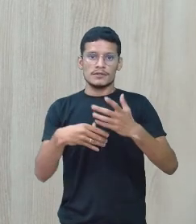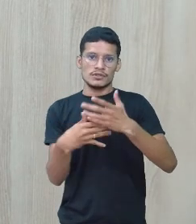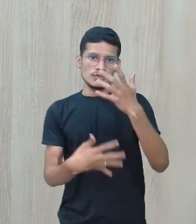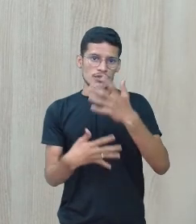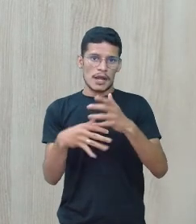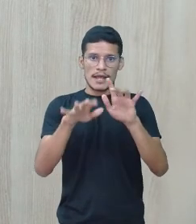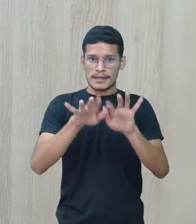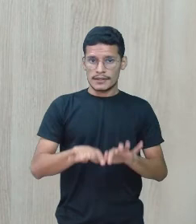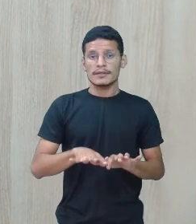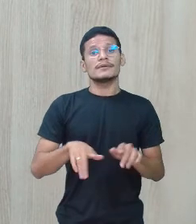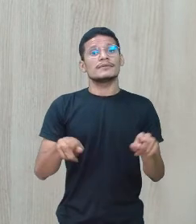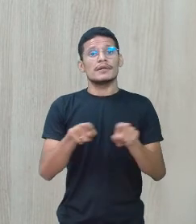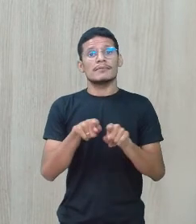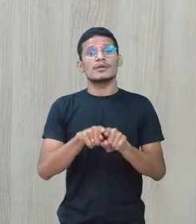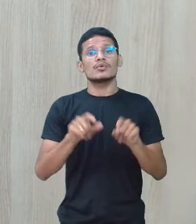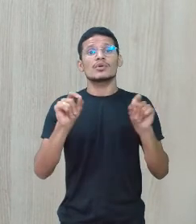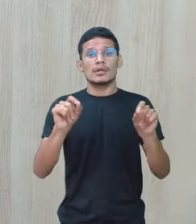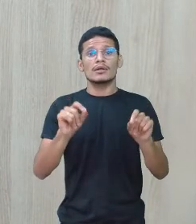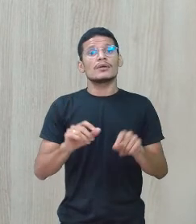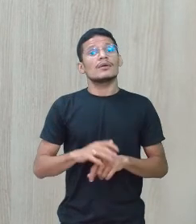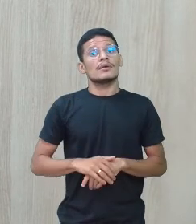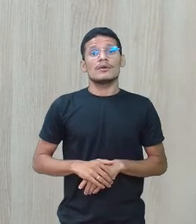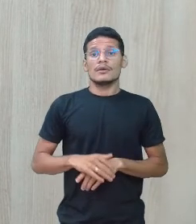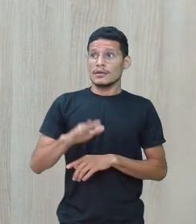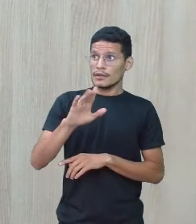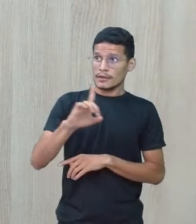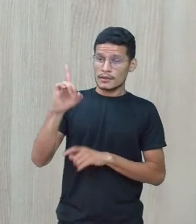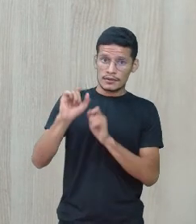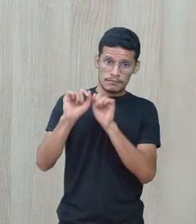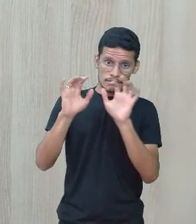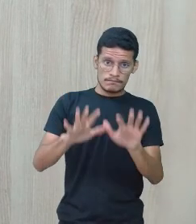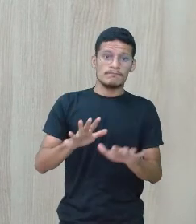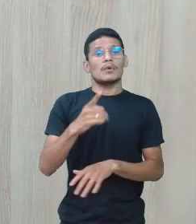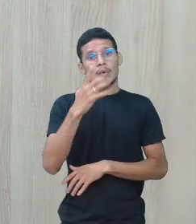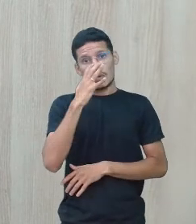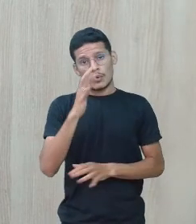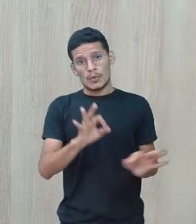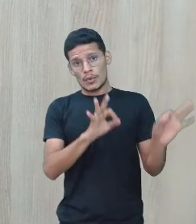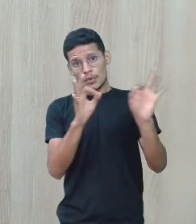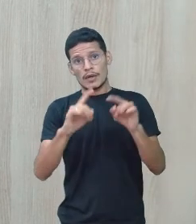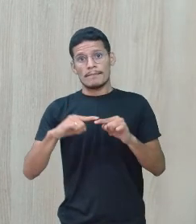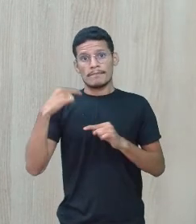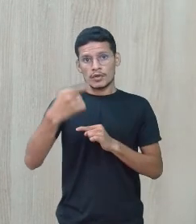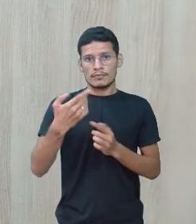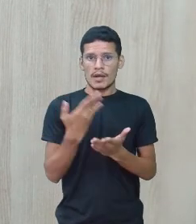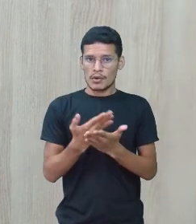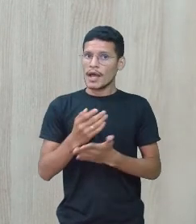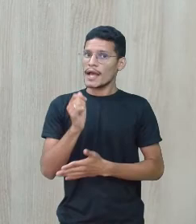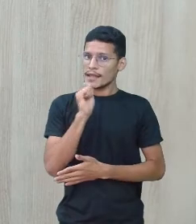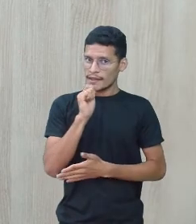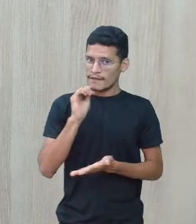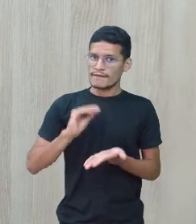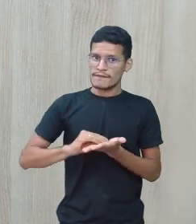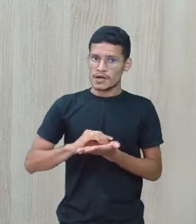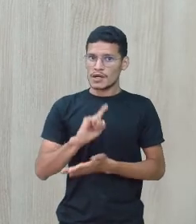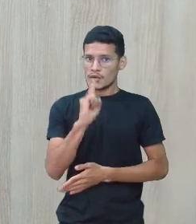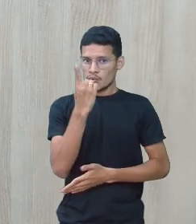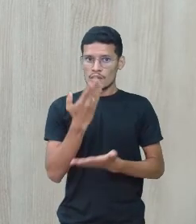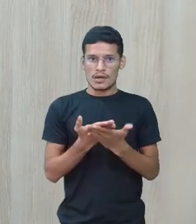né? E fiquem com Deus e assistam a próxima aula. Ainda tem mais uma, tá, pessoal?